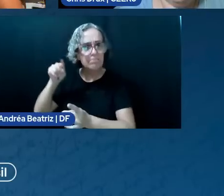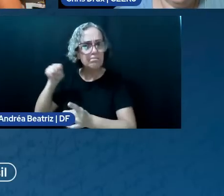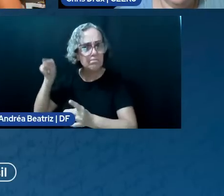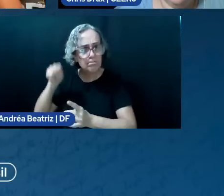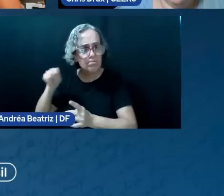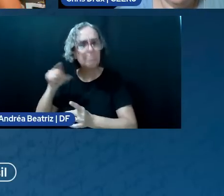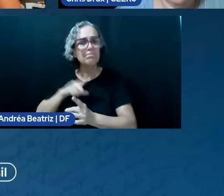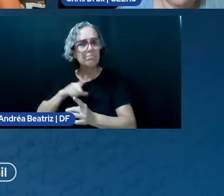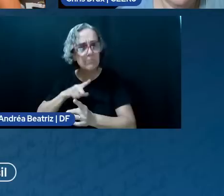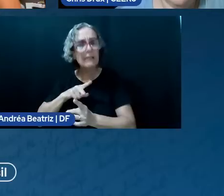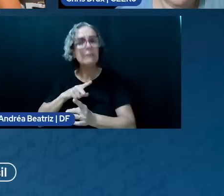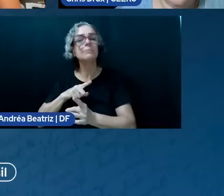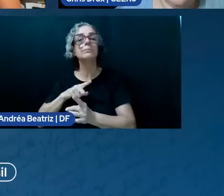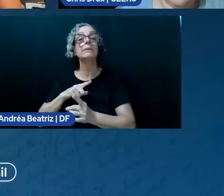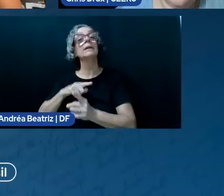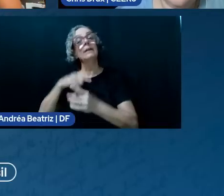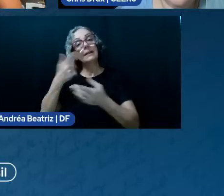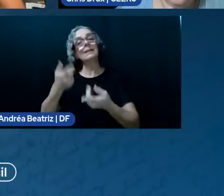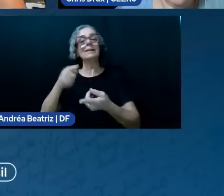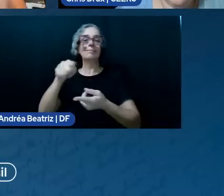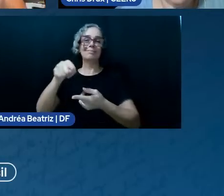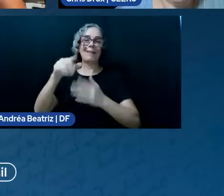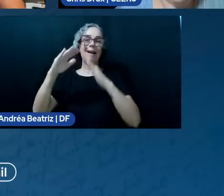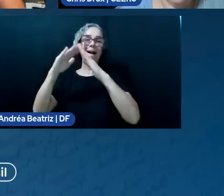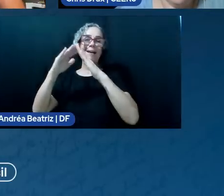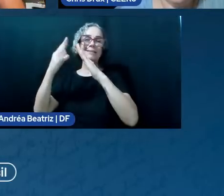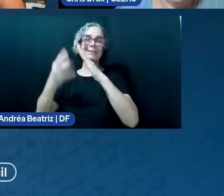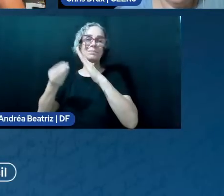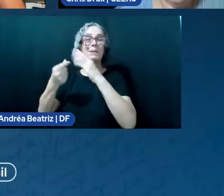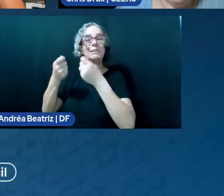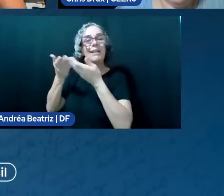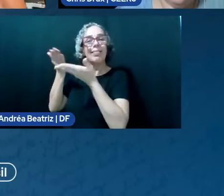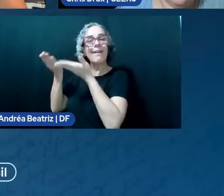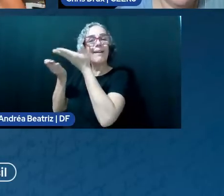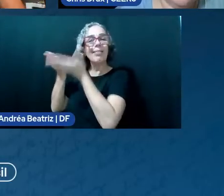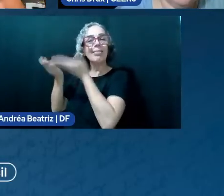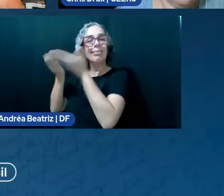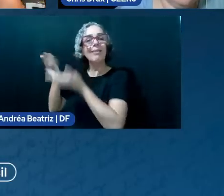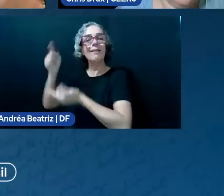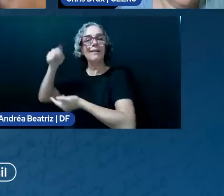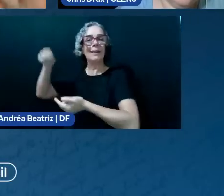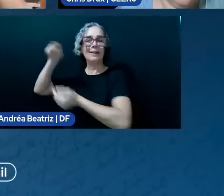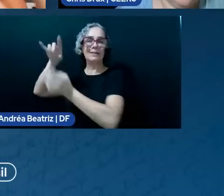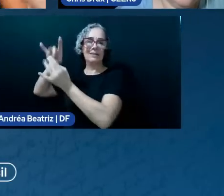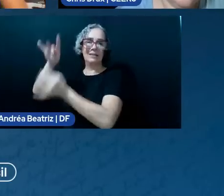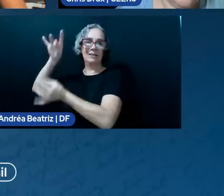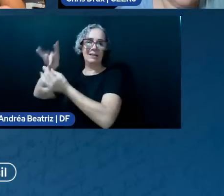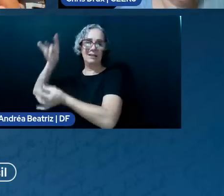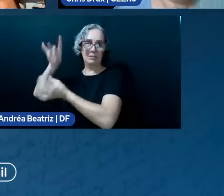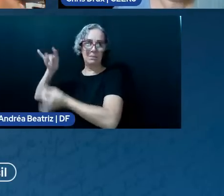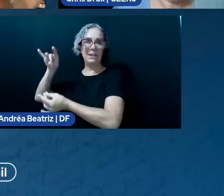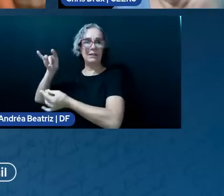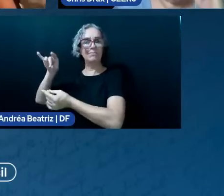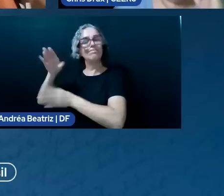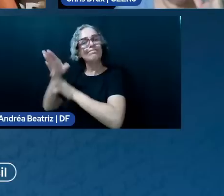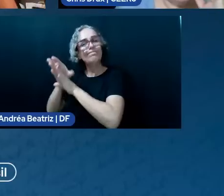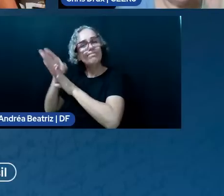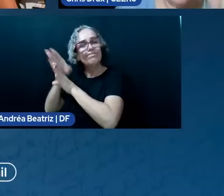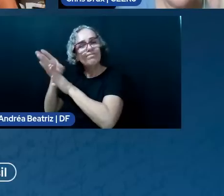tratar essa entidade. Evocá-la para que ela seja educada para que ela